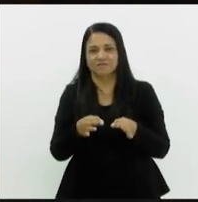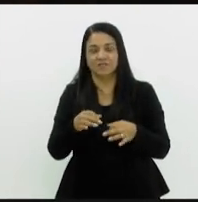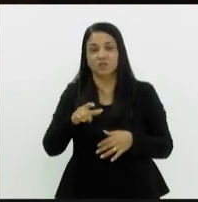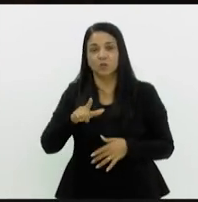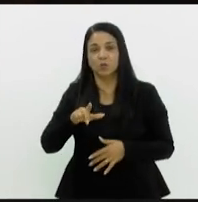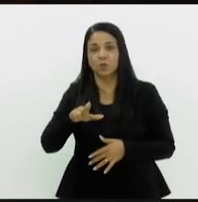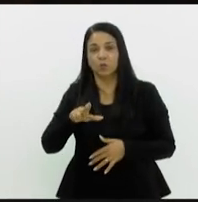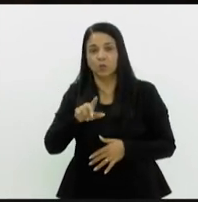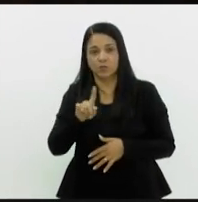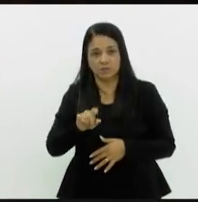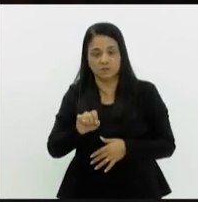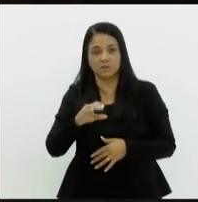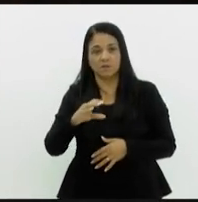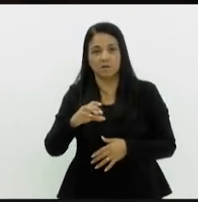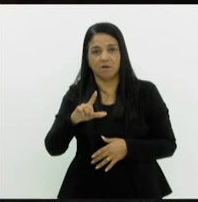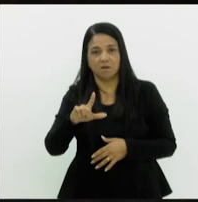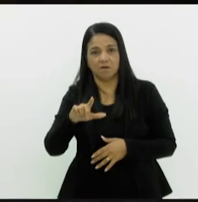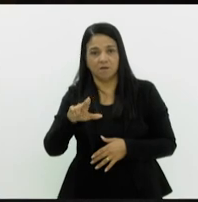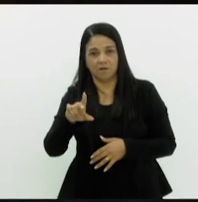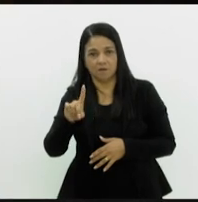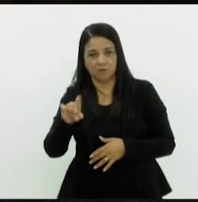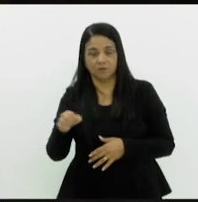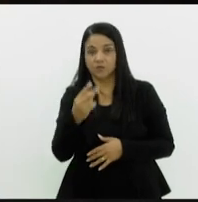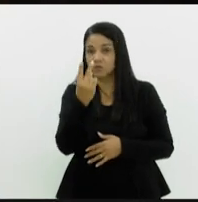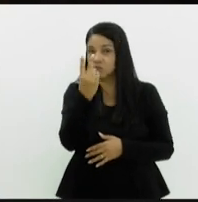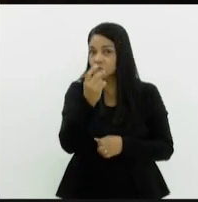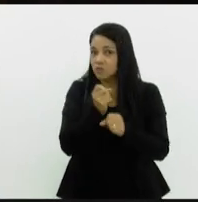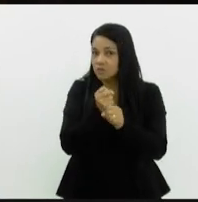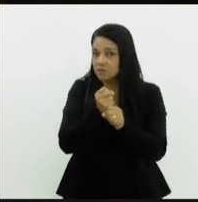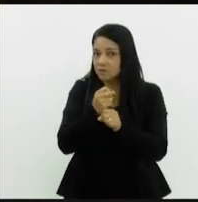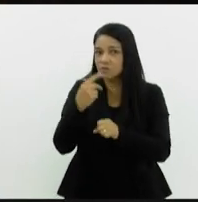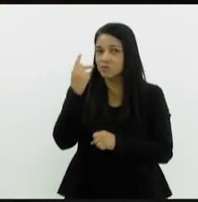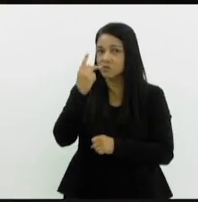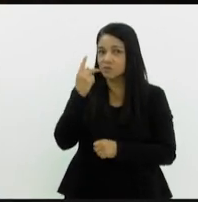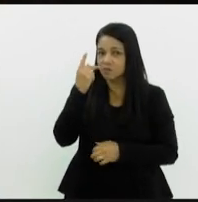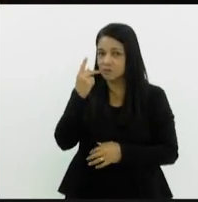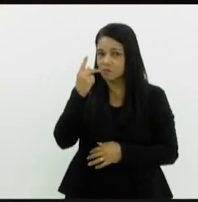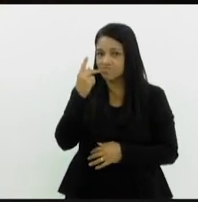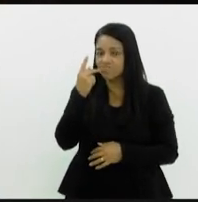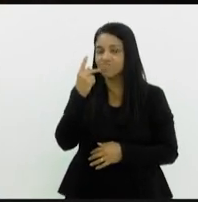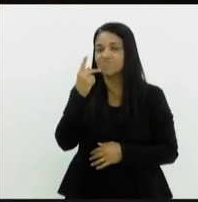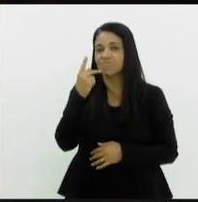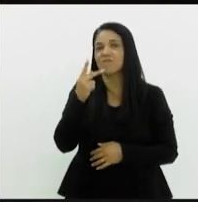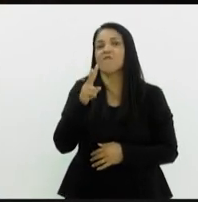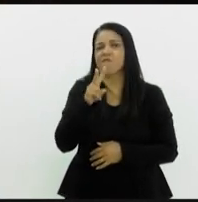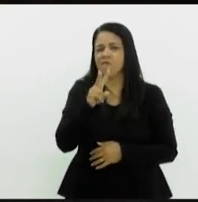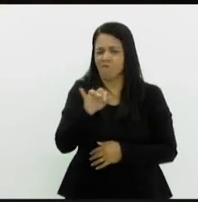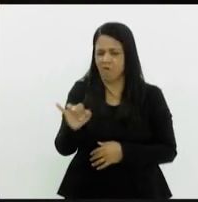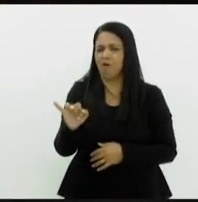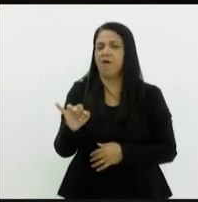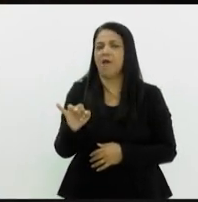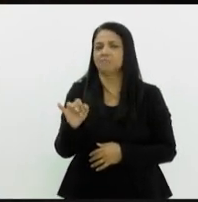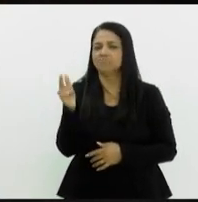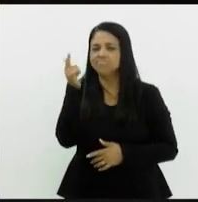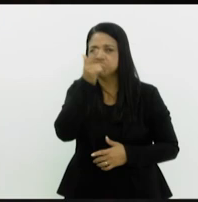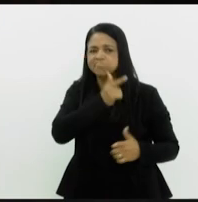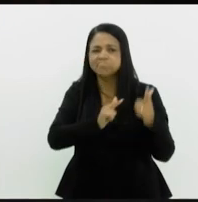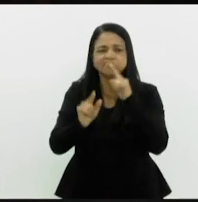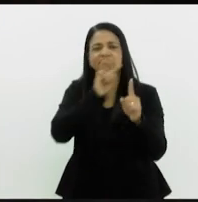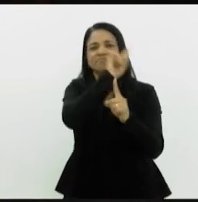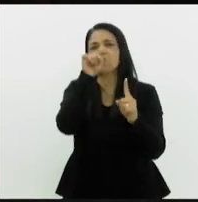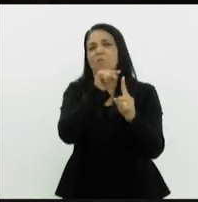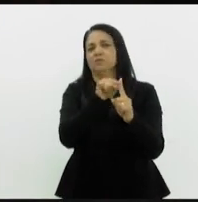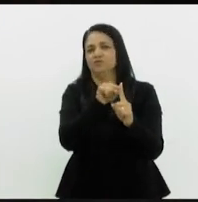Cláudio, em 2 anos de político, ele vai conseguir alcançar todos